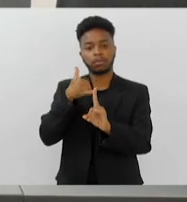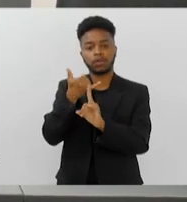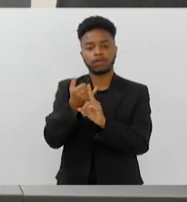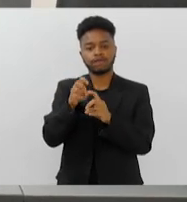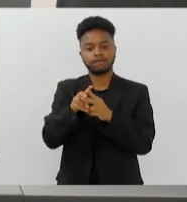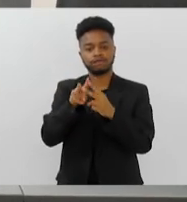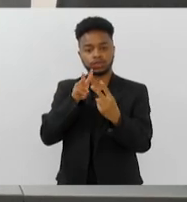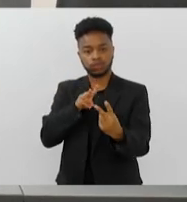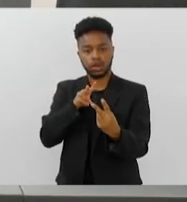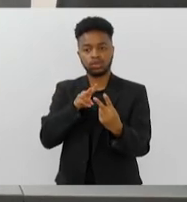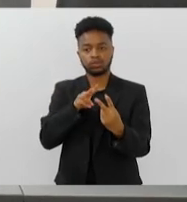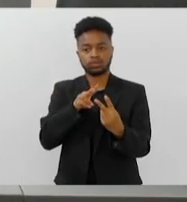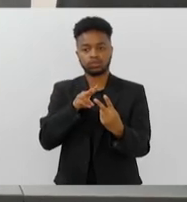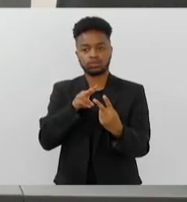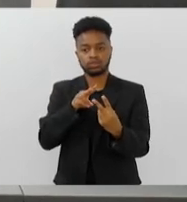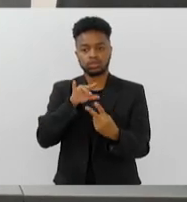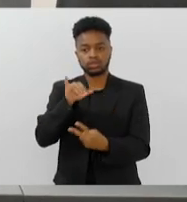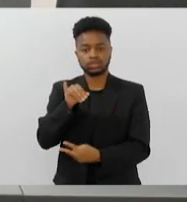Vitória Canedo.